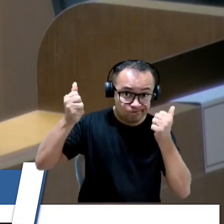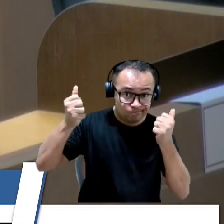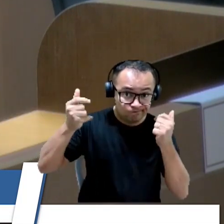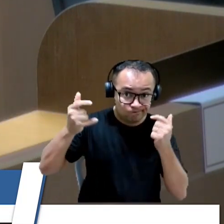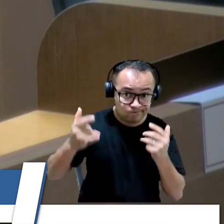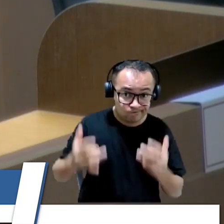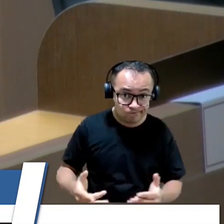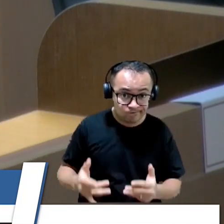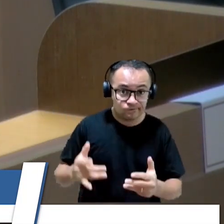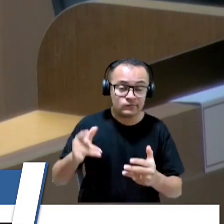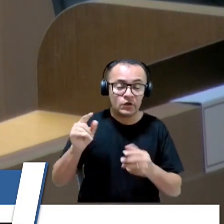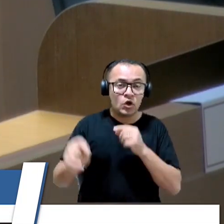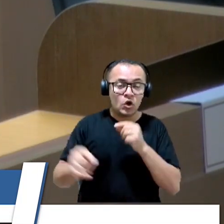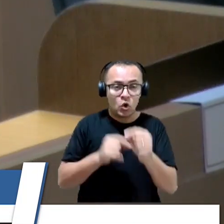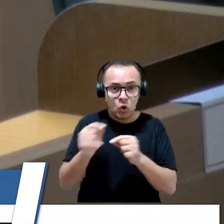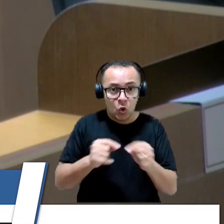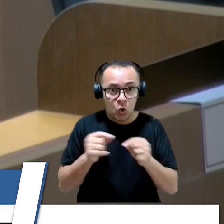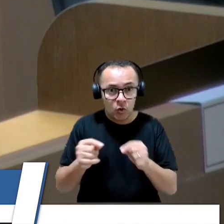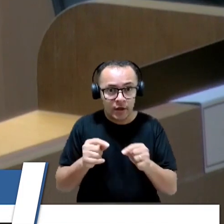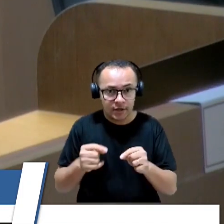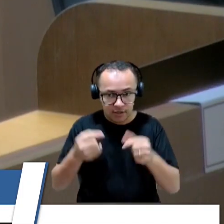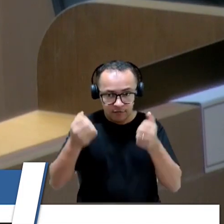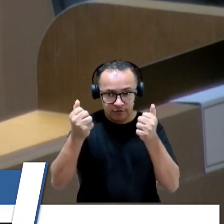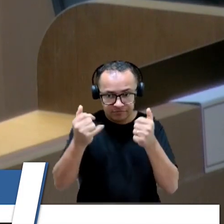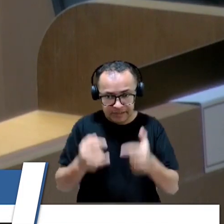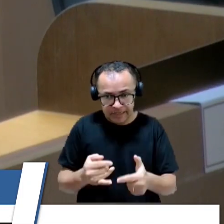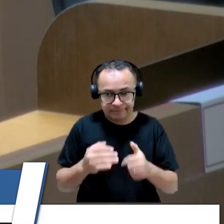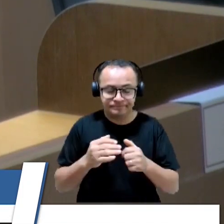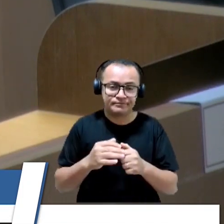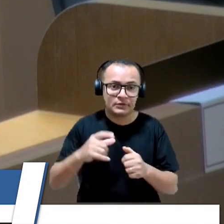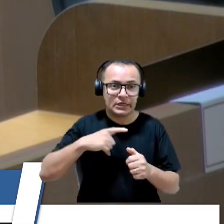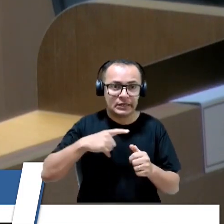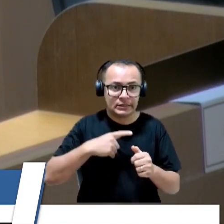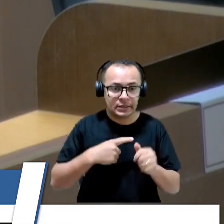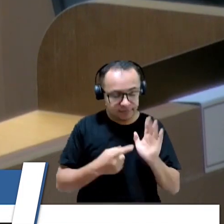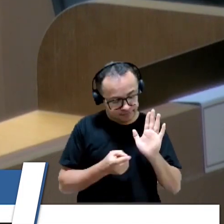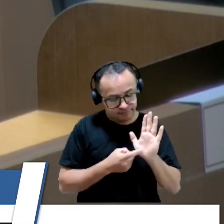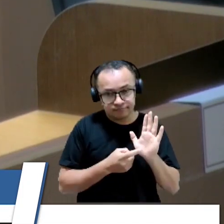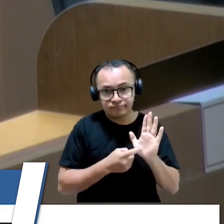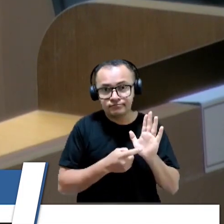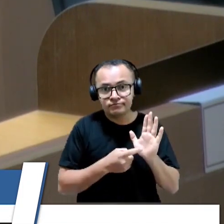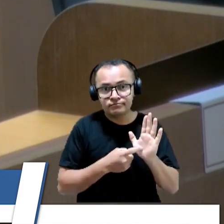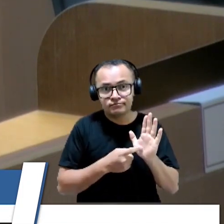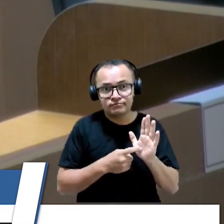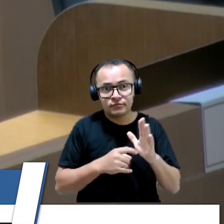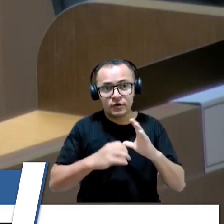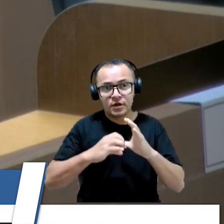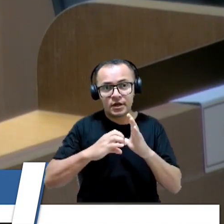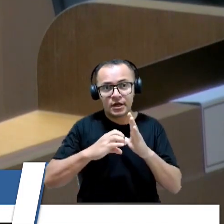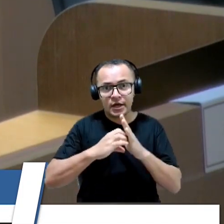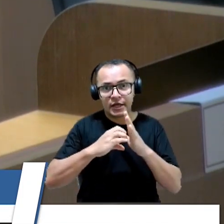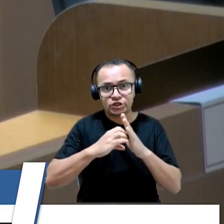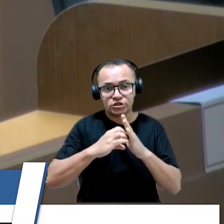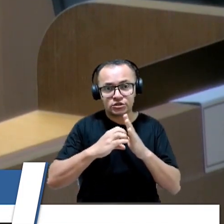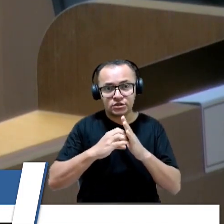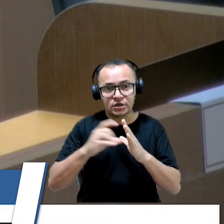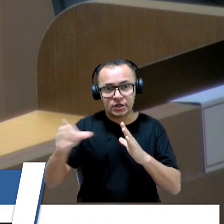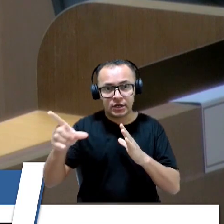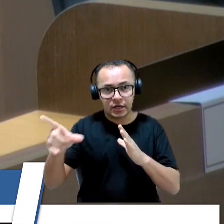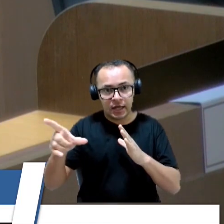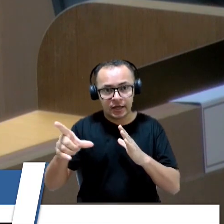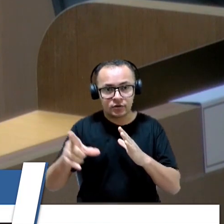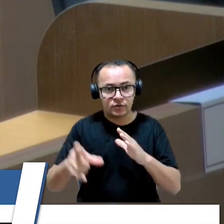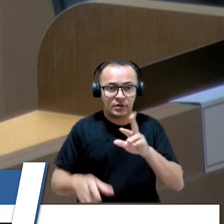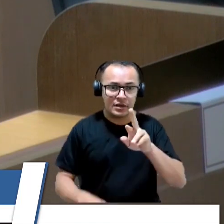relação a isso, mas eu vou dizer uma coisa aqui. Está escrito aqui, ó, creche no residencial, creche no